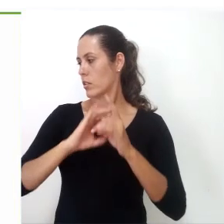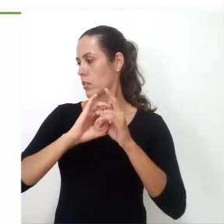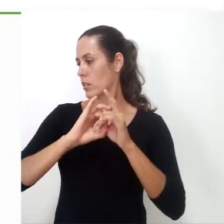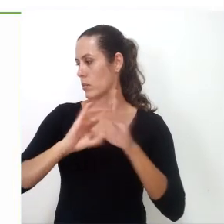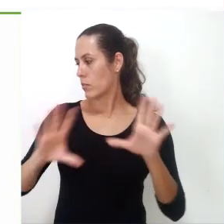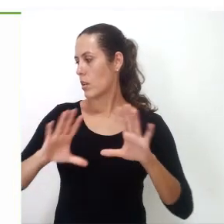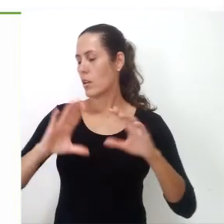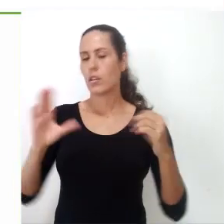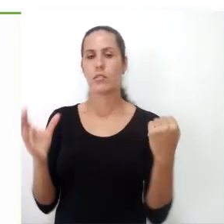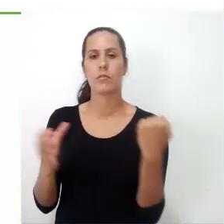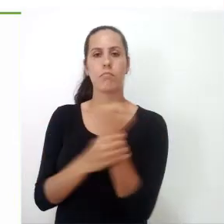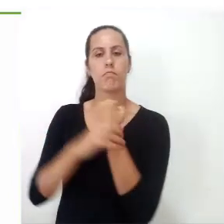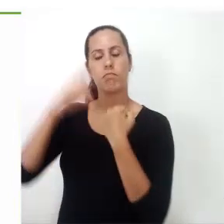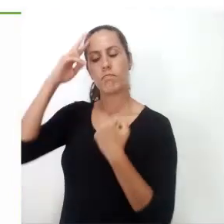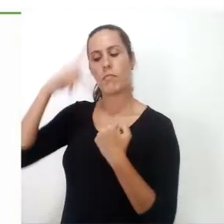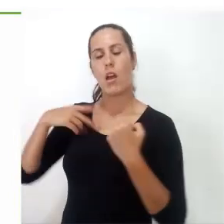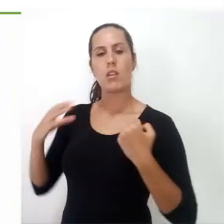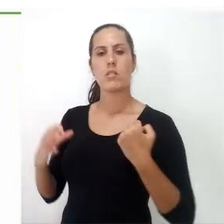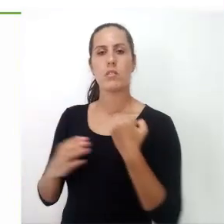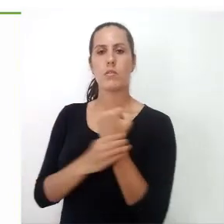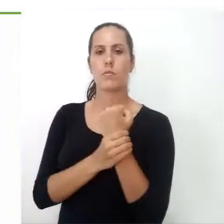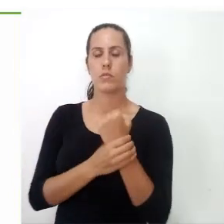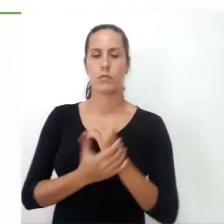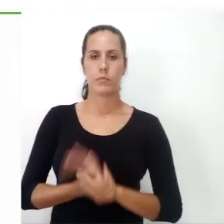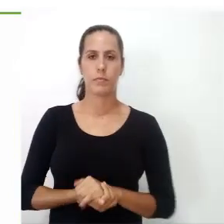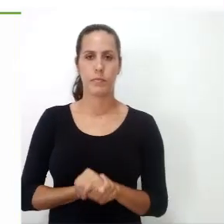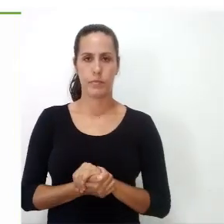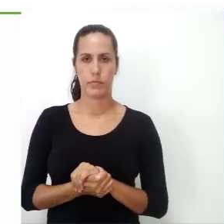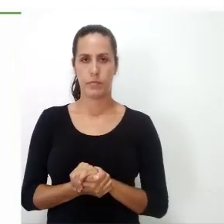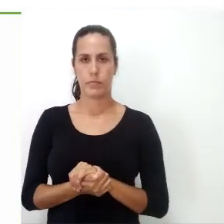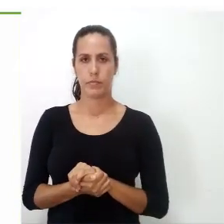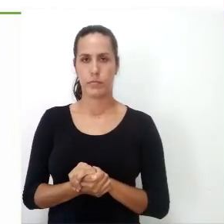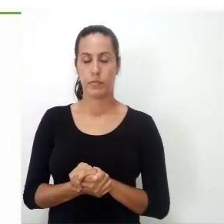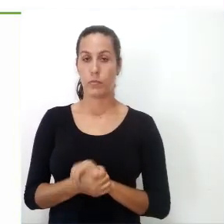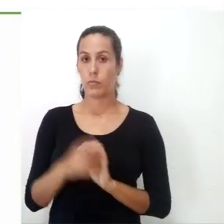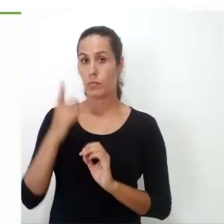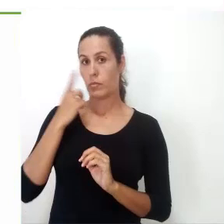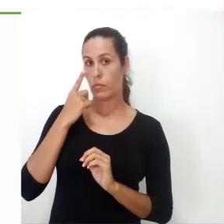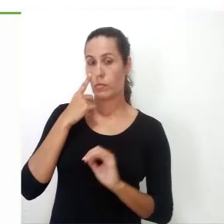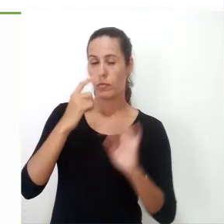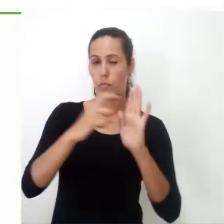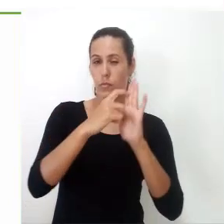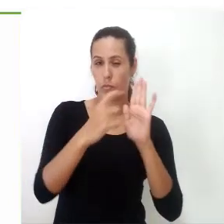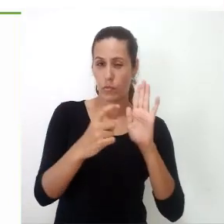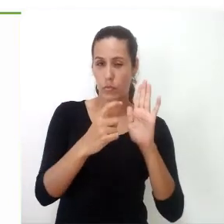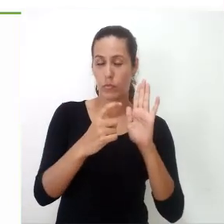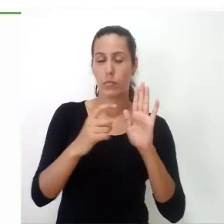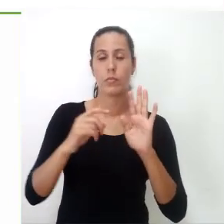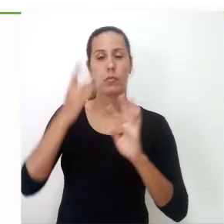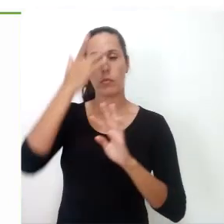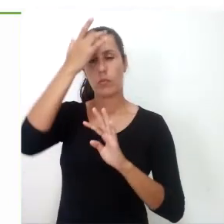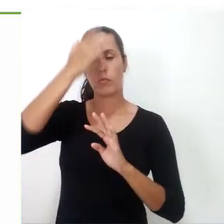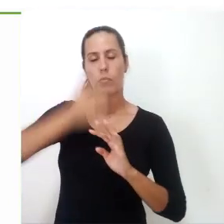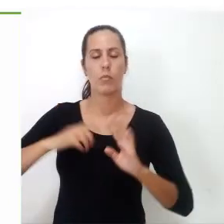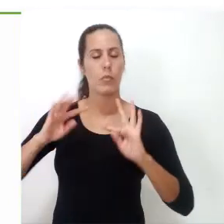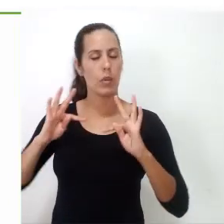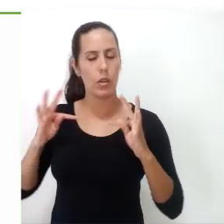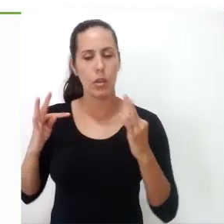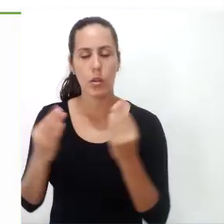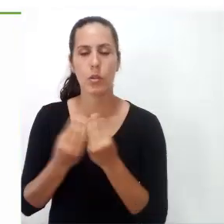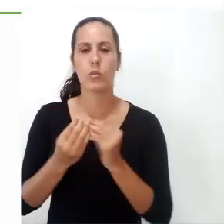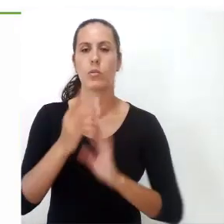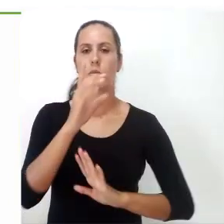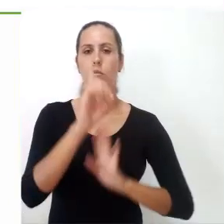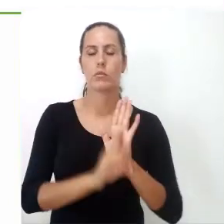à segurança pessoal. Veja só que a Declaração Universal dos Direitos Humanos, ela é dividida em artigos. Então, todo indivíduo